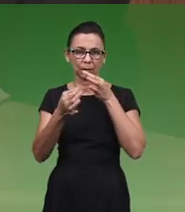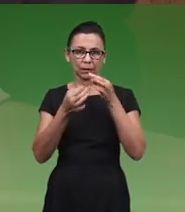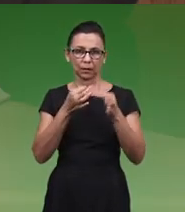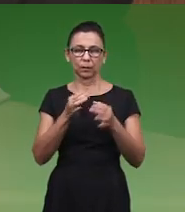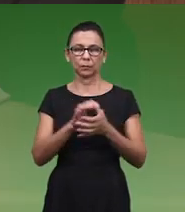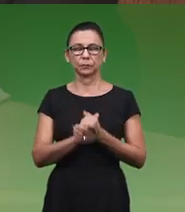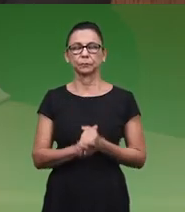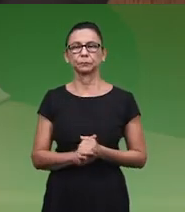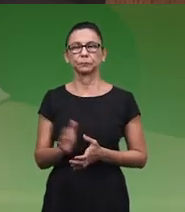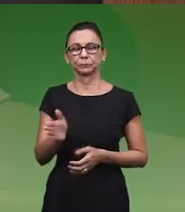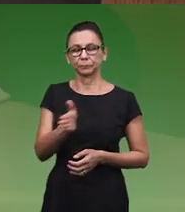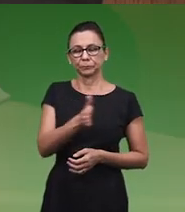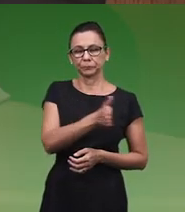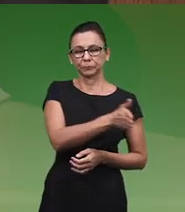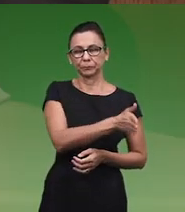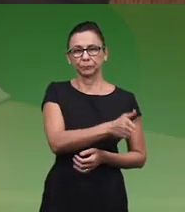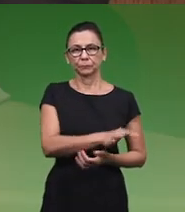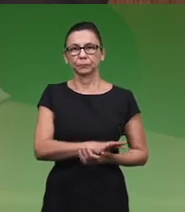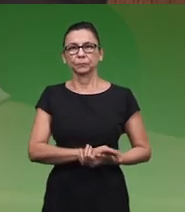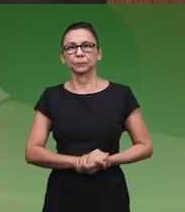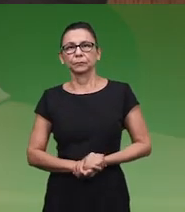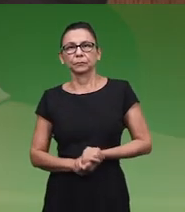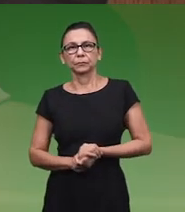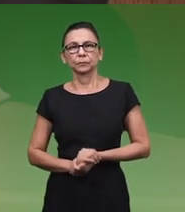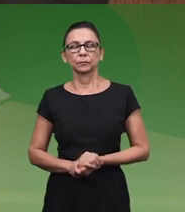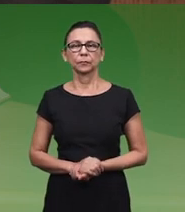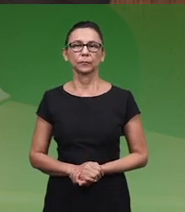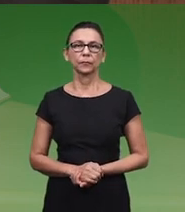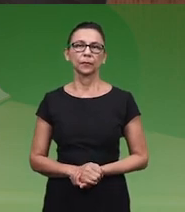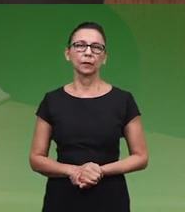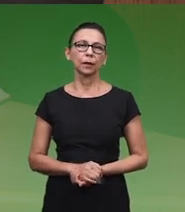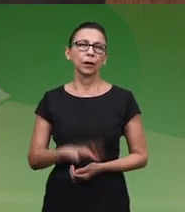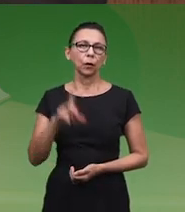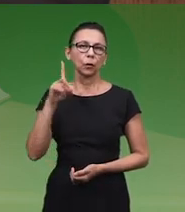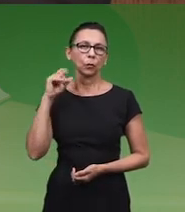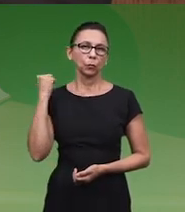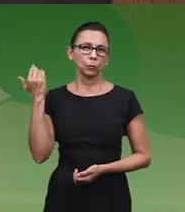aqui. Claro. Na morte do pastor Jairo,